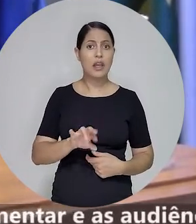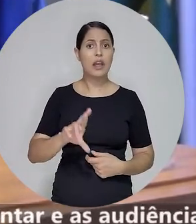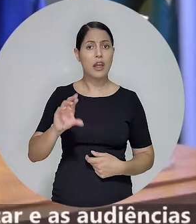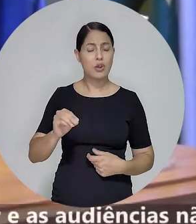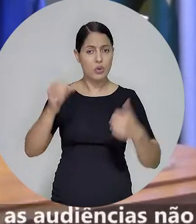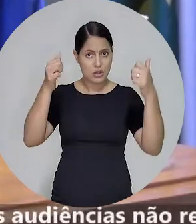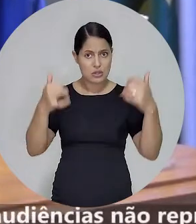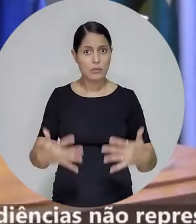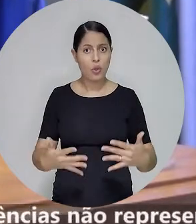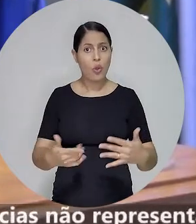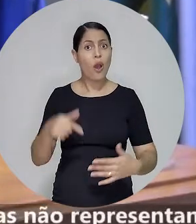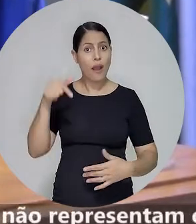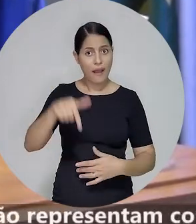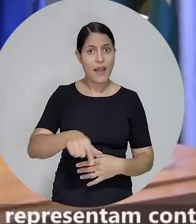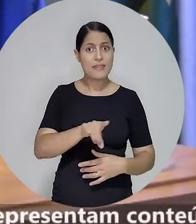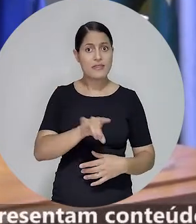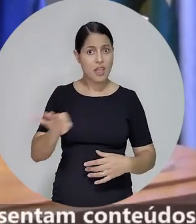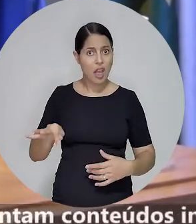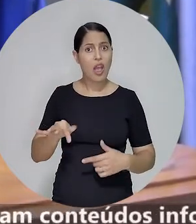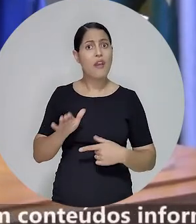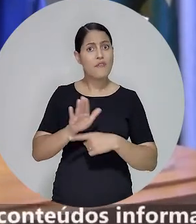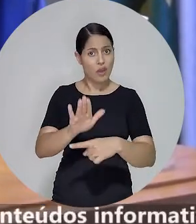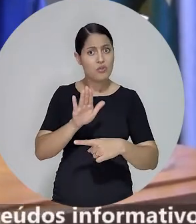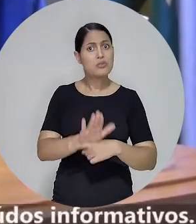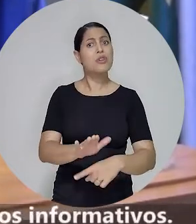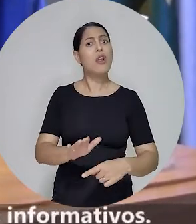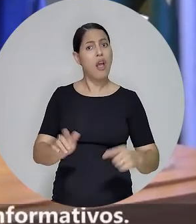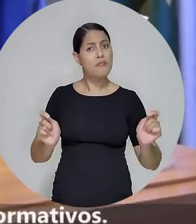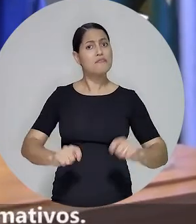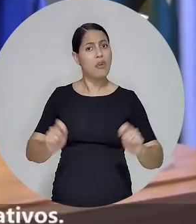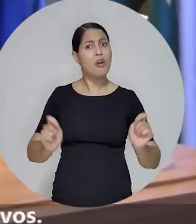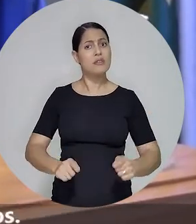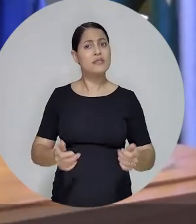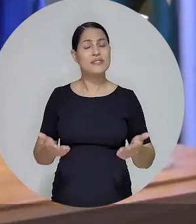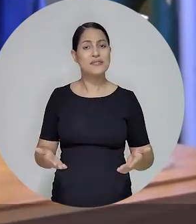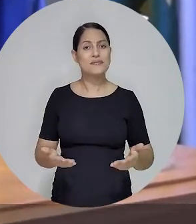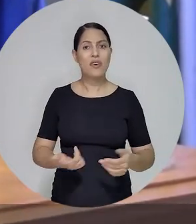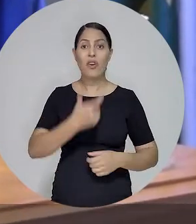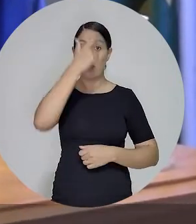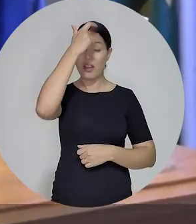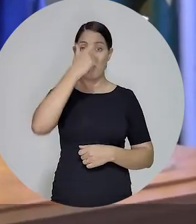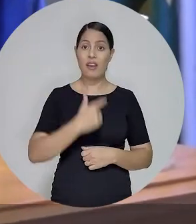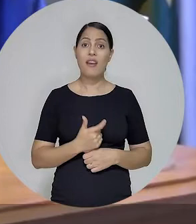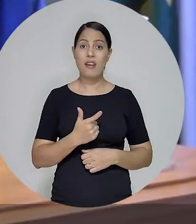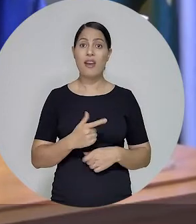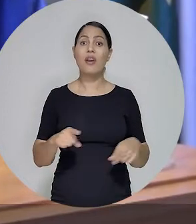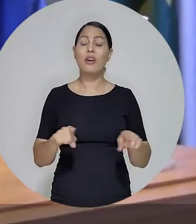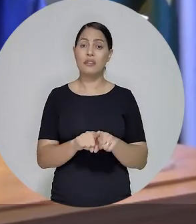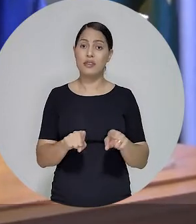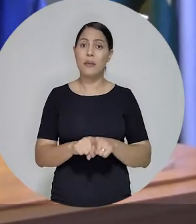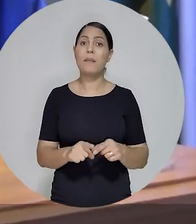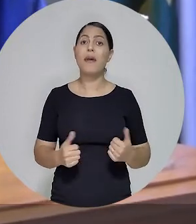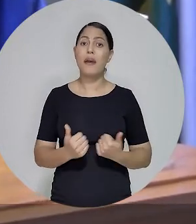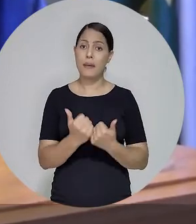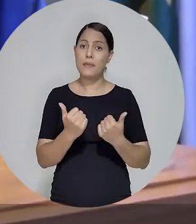advogadas já bem destacados pelo nosso presidente Délio, tem capacidade de auxiliar nesse sistema. Quem vos